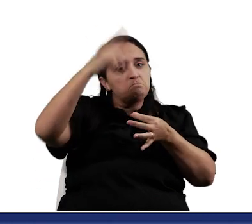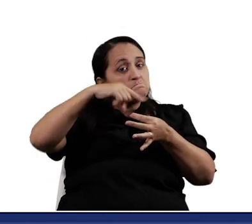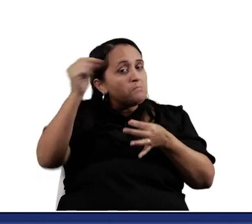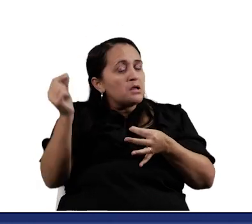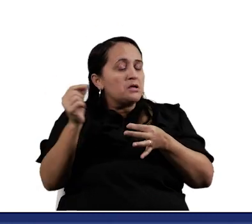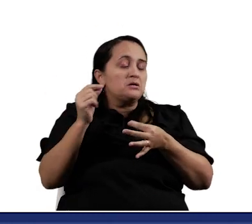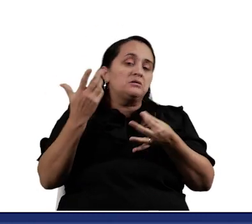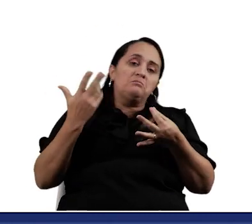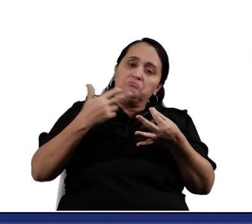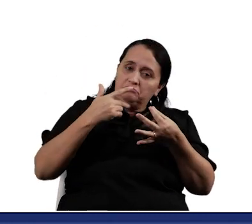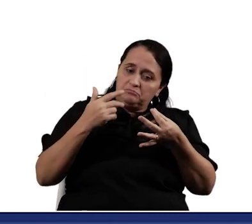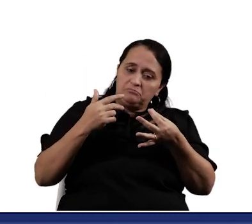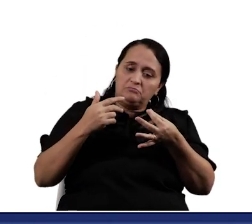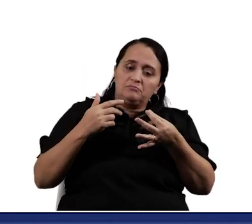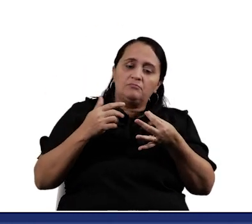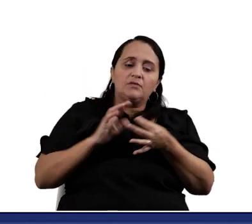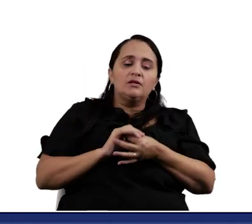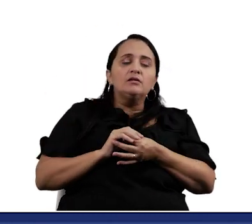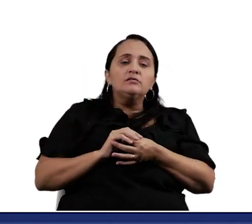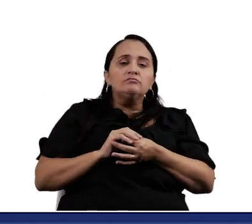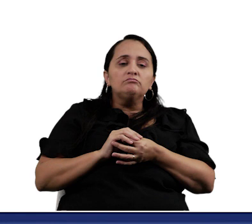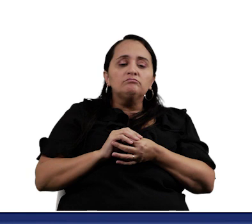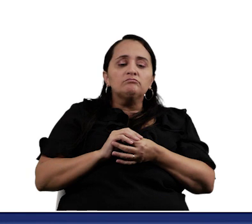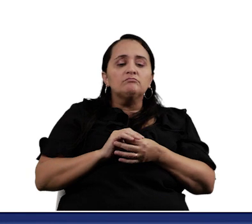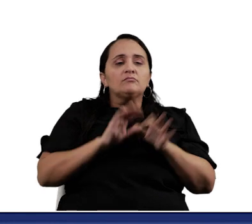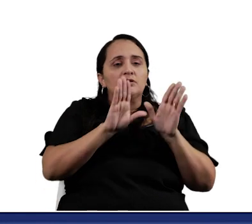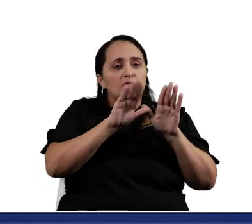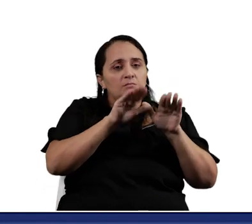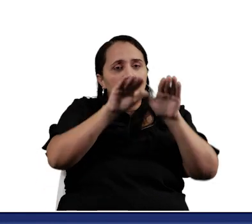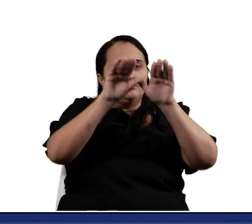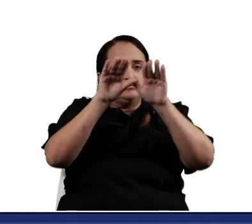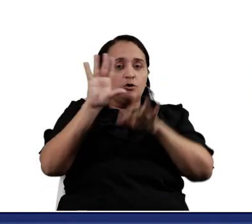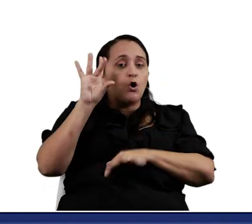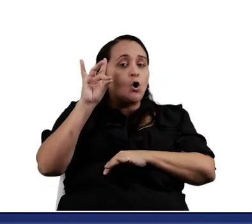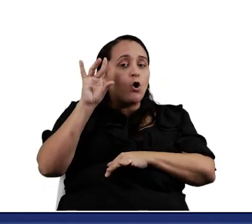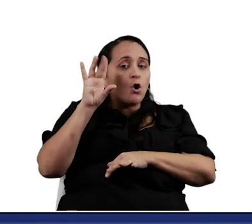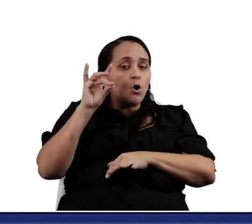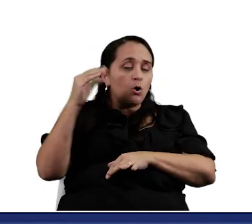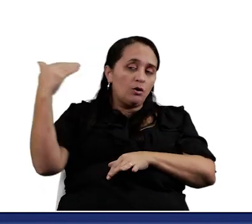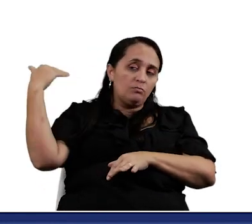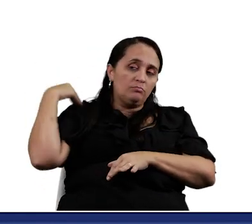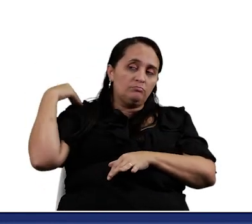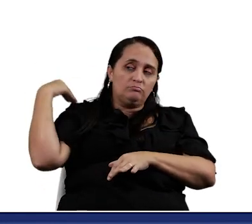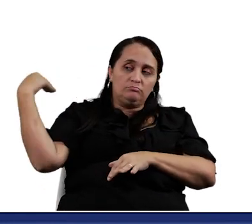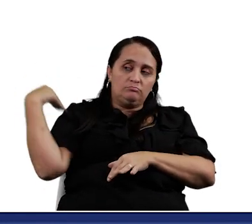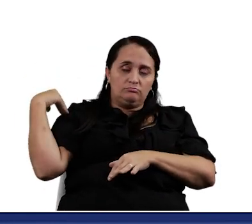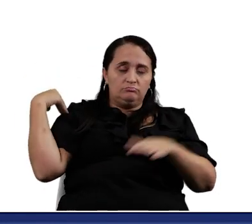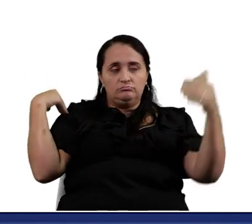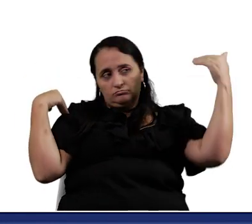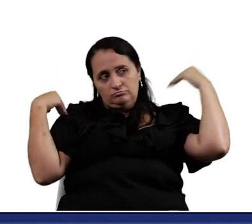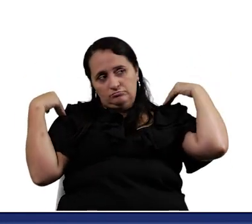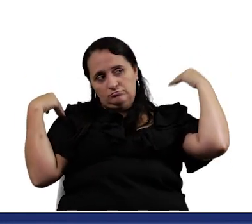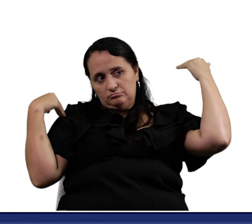do rabinho. E aí o milhafre foi lá, colou com cera nos ombros e nas pernas do seu amiguinho